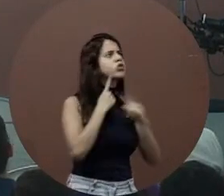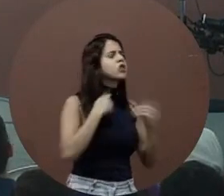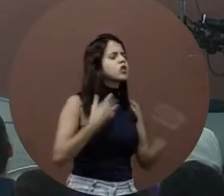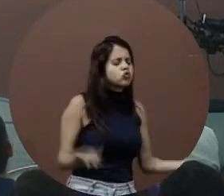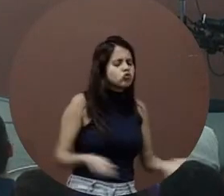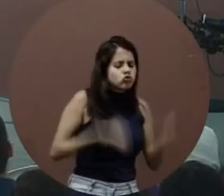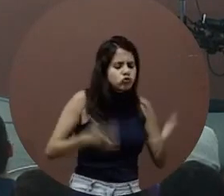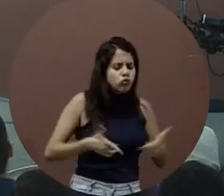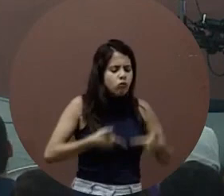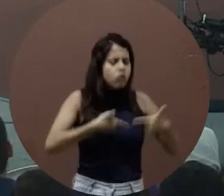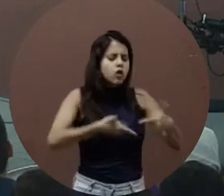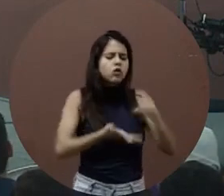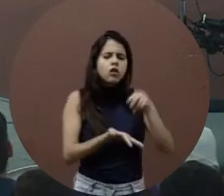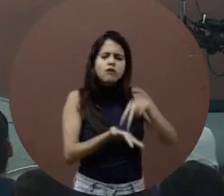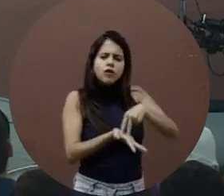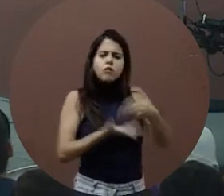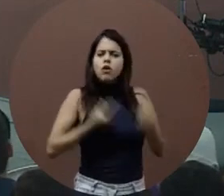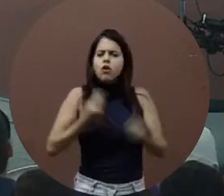continuar?